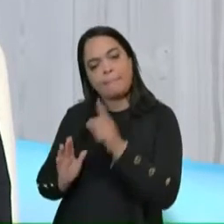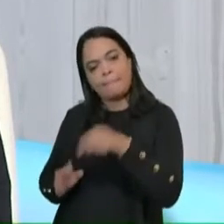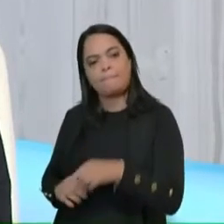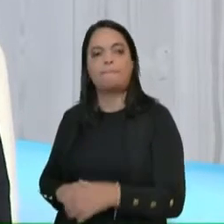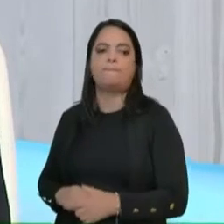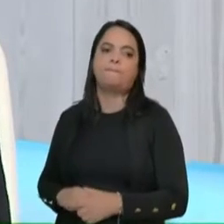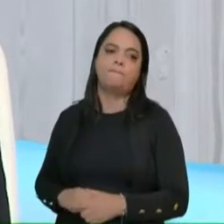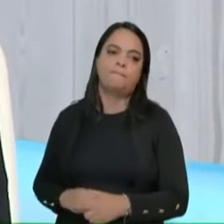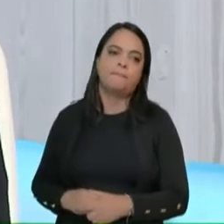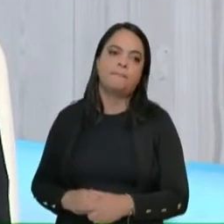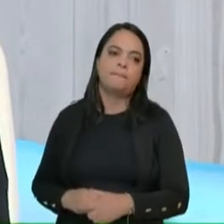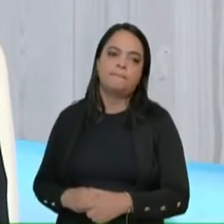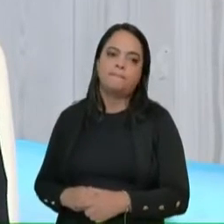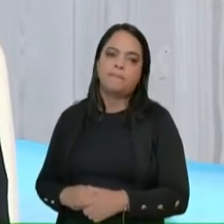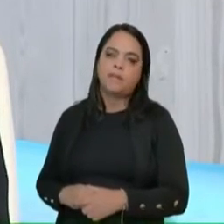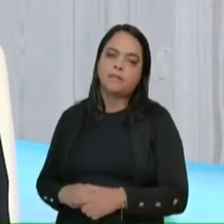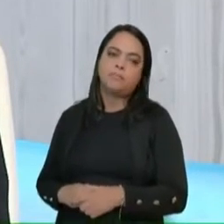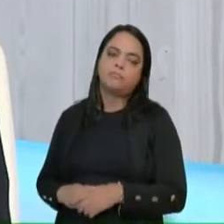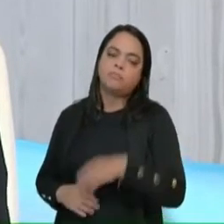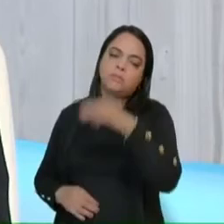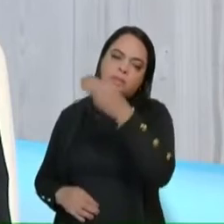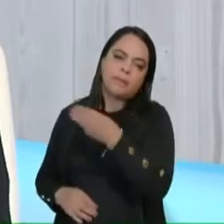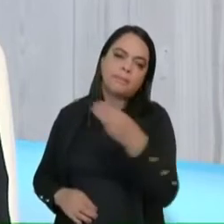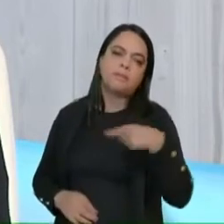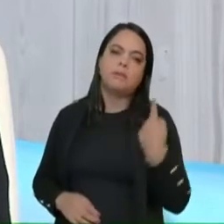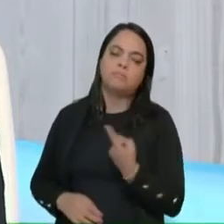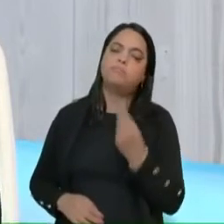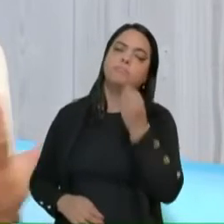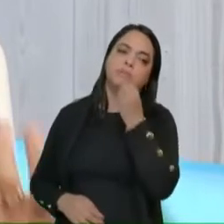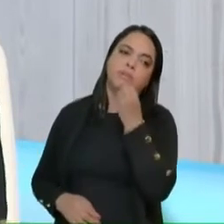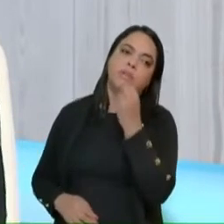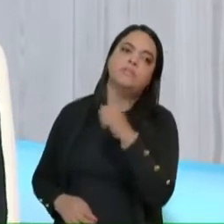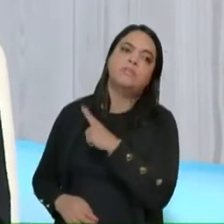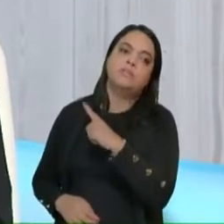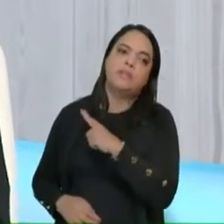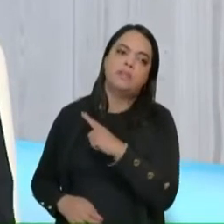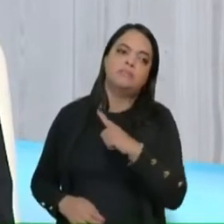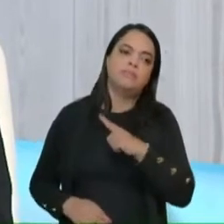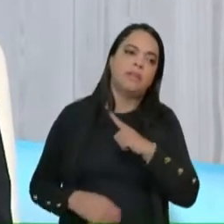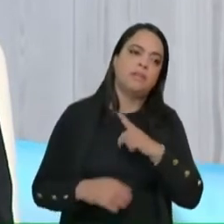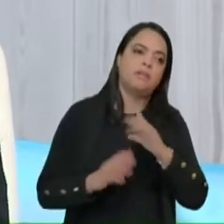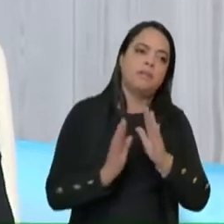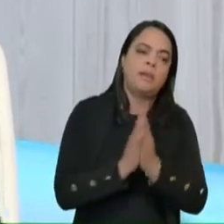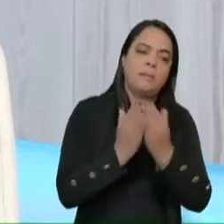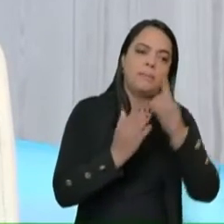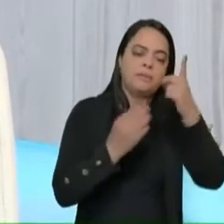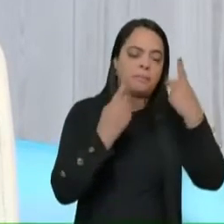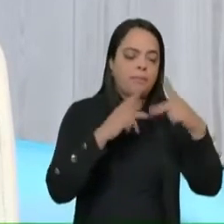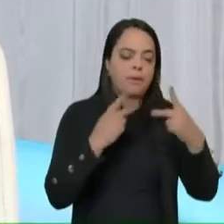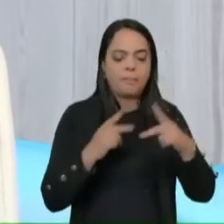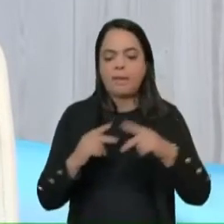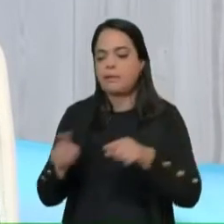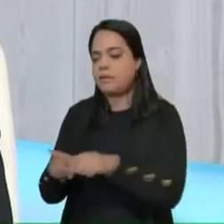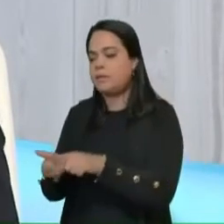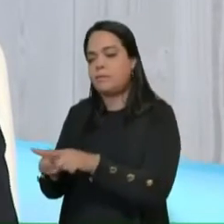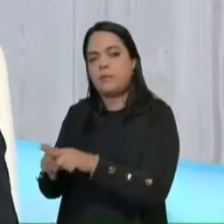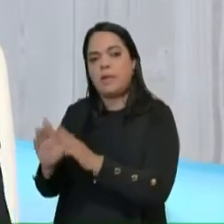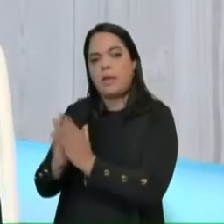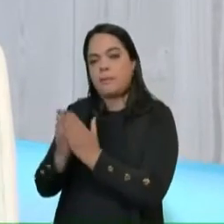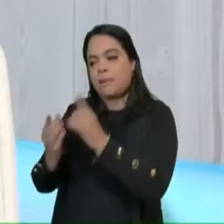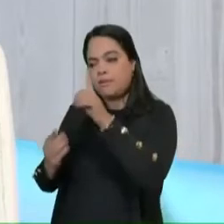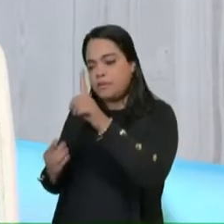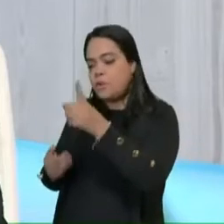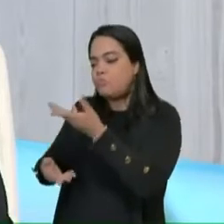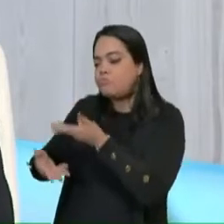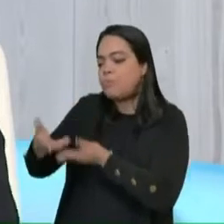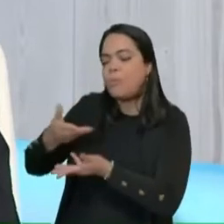Eh na Santa Missa a gente a gente tem essa oportunidade n a palavra de Deus proclamada e a palavra de Deus comungada